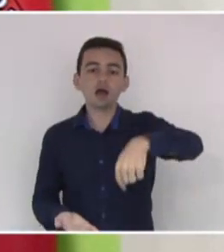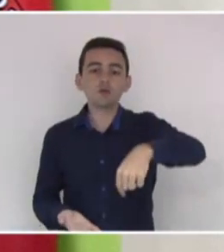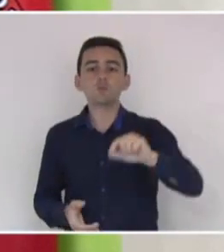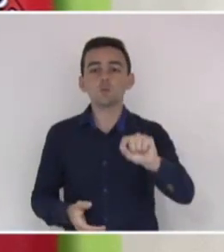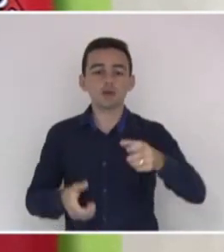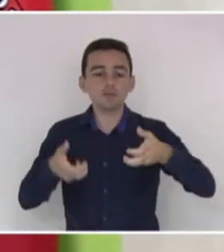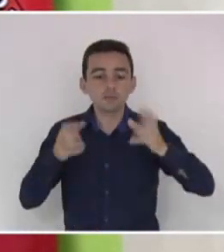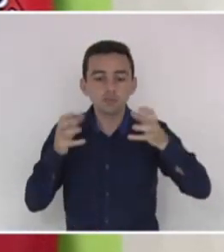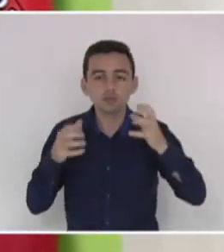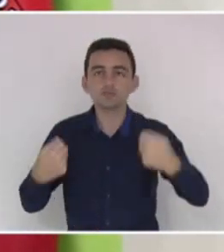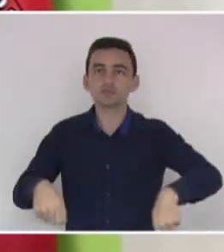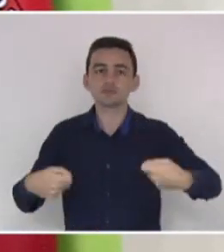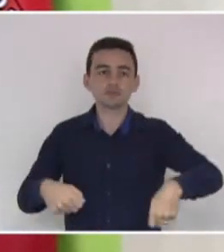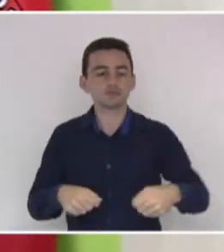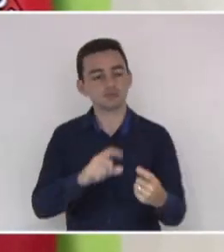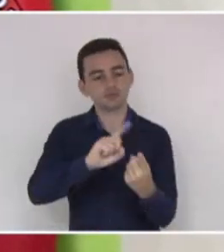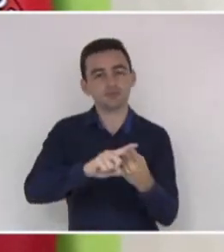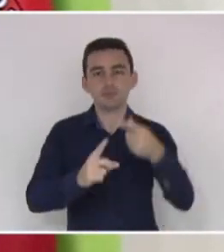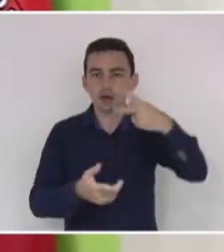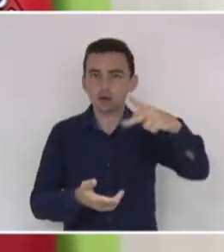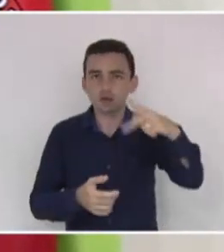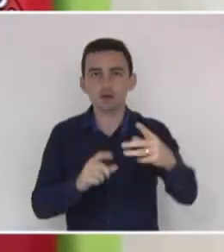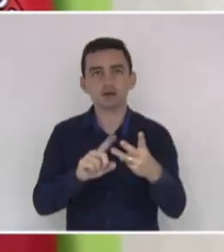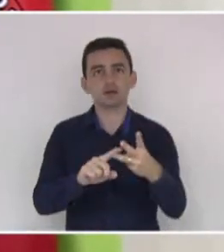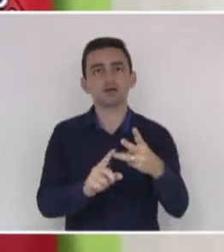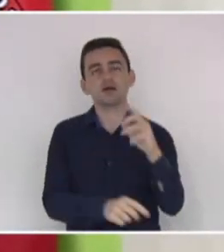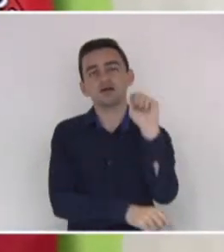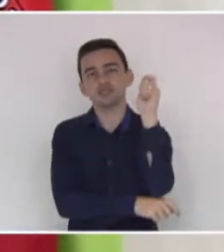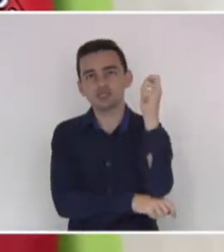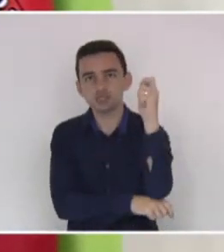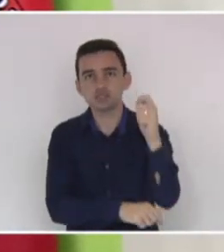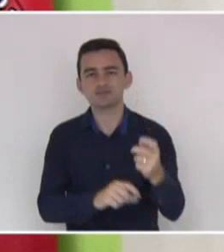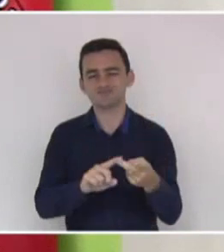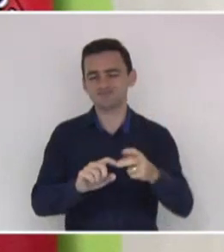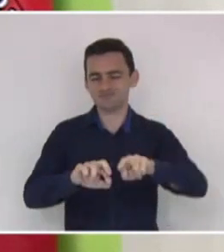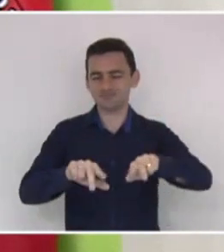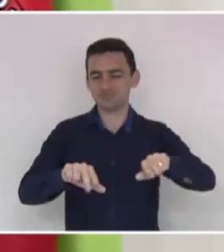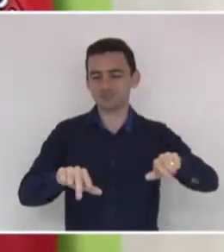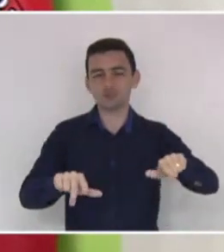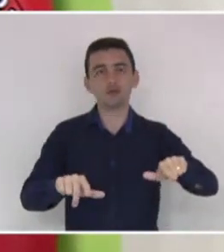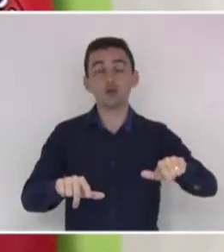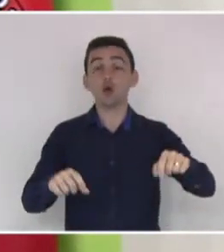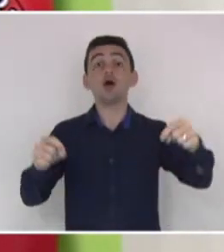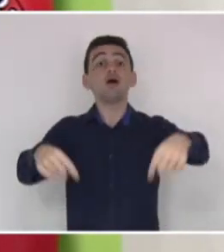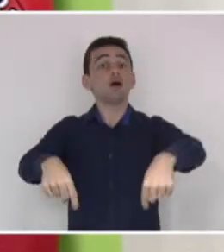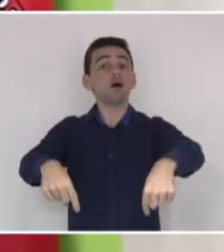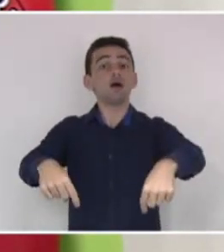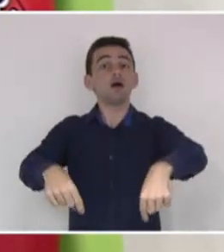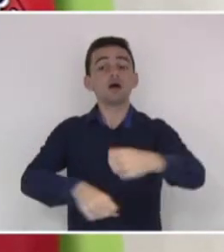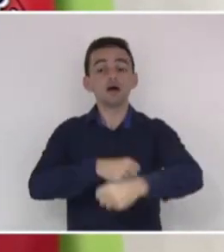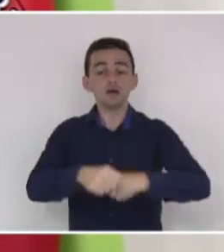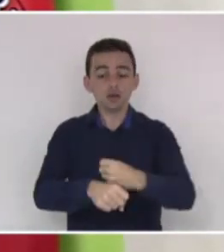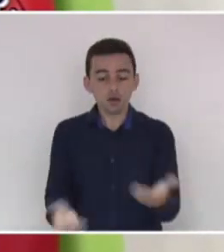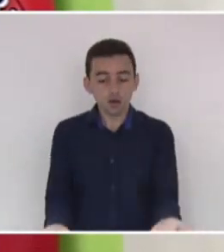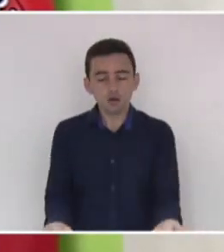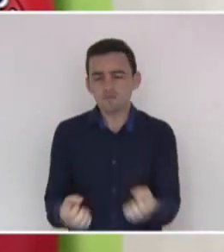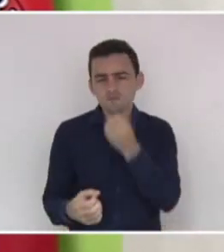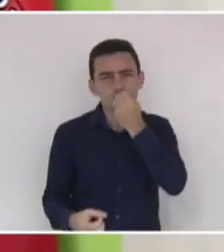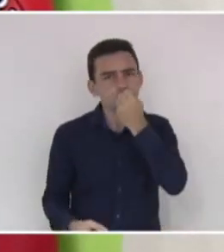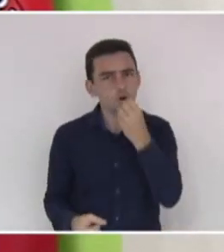ano, pelo contrário, vamos ter uma super safra de milho e,